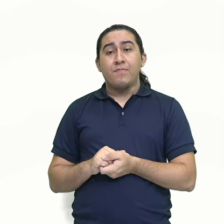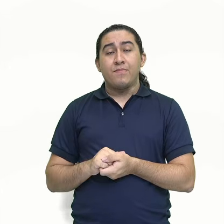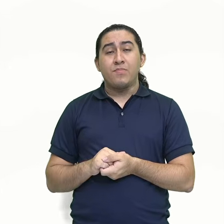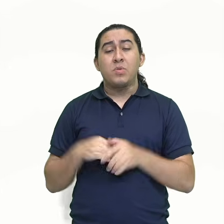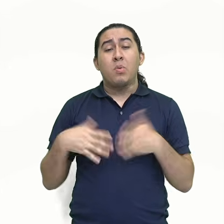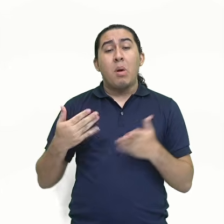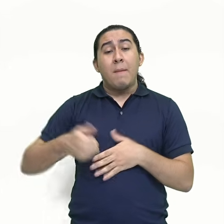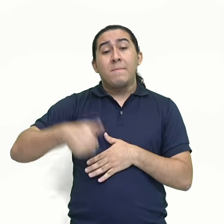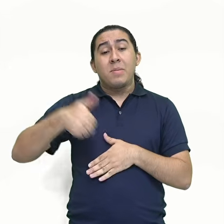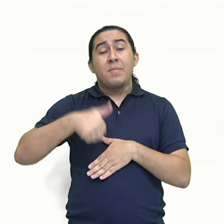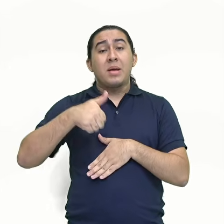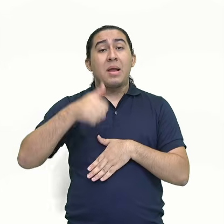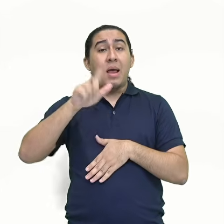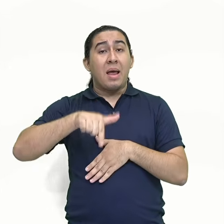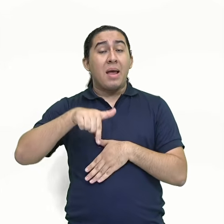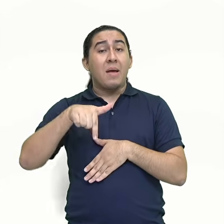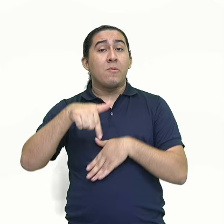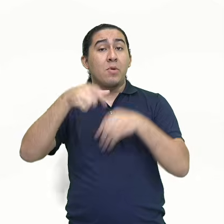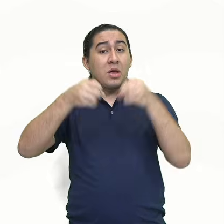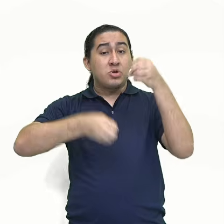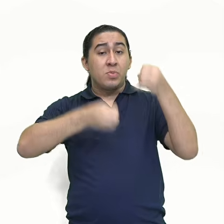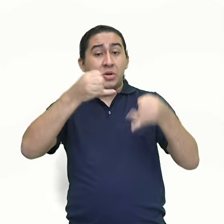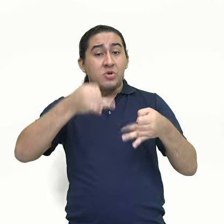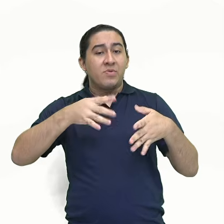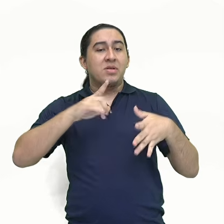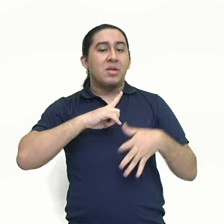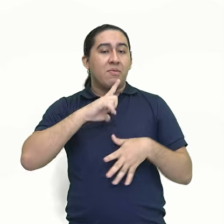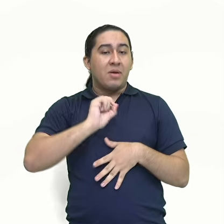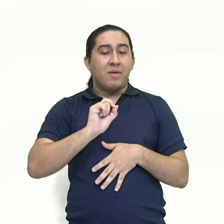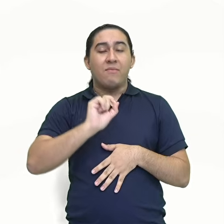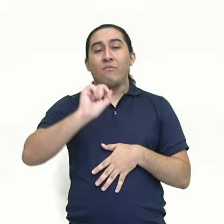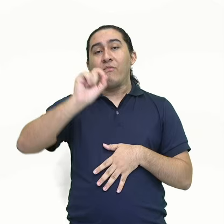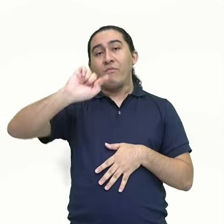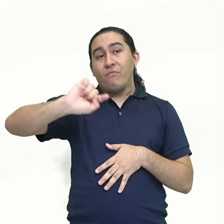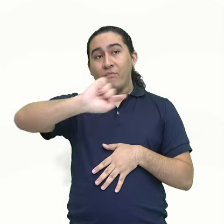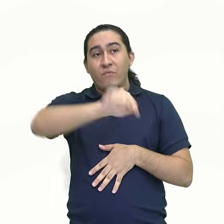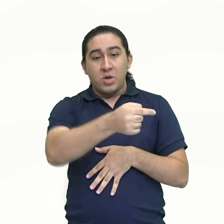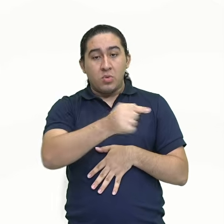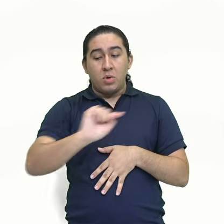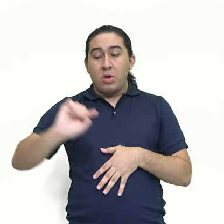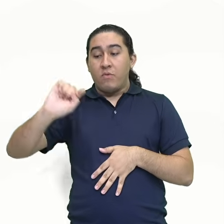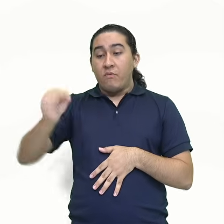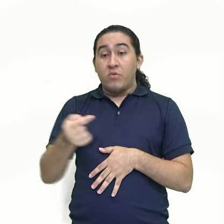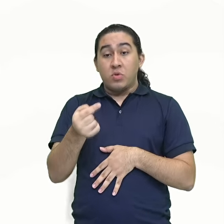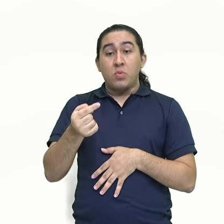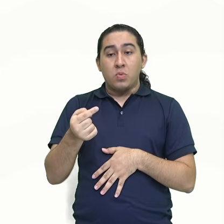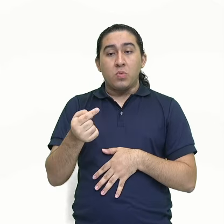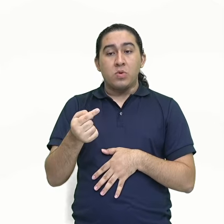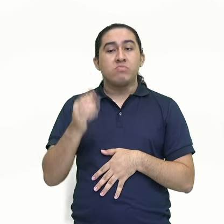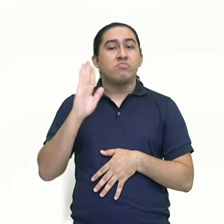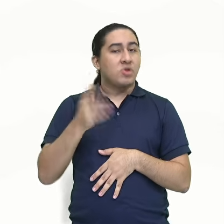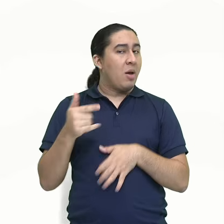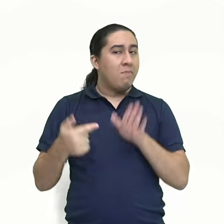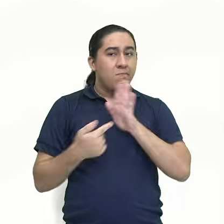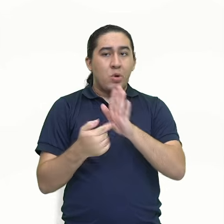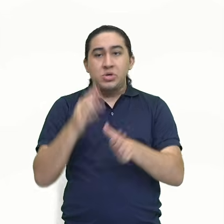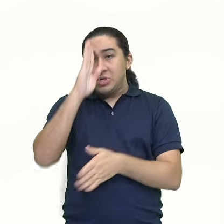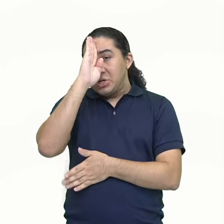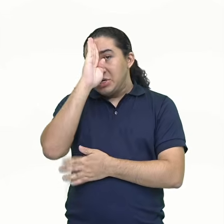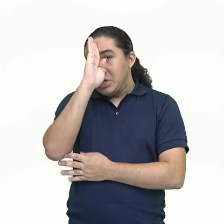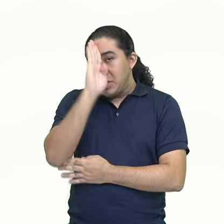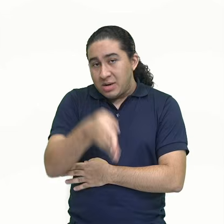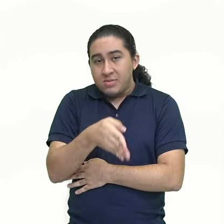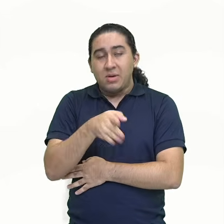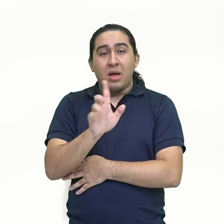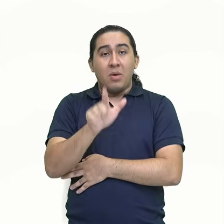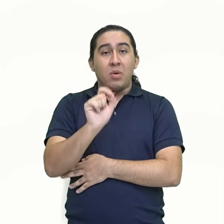explicativa? Está isolado por vírgula. Né? Então, isso aqui já me diz